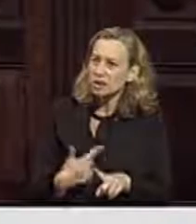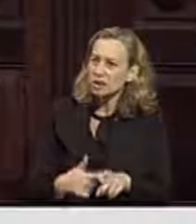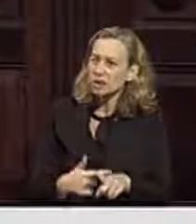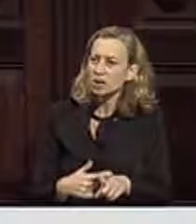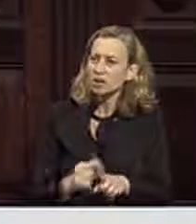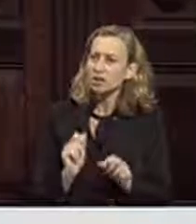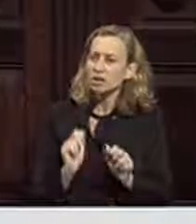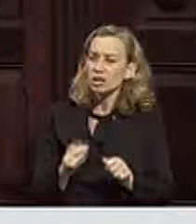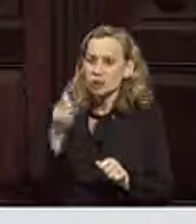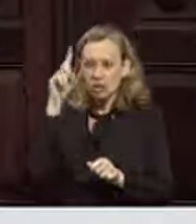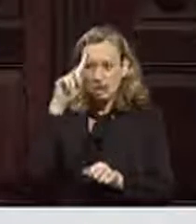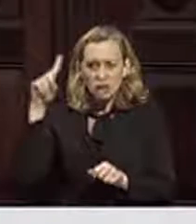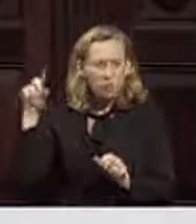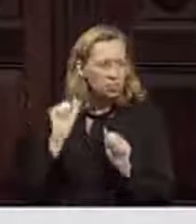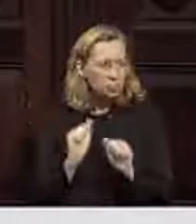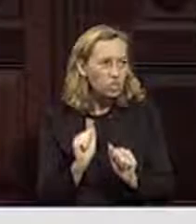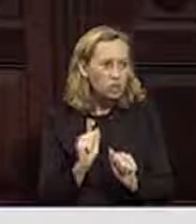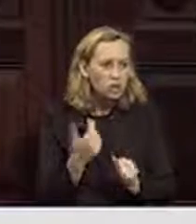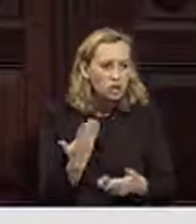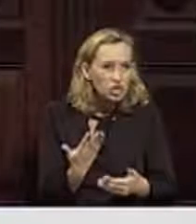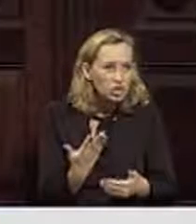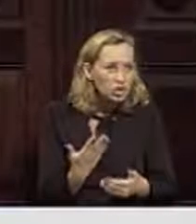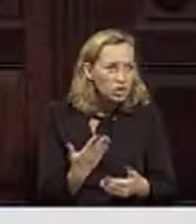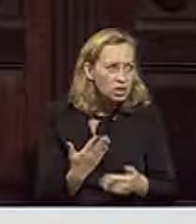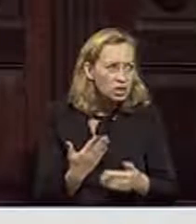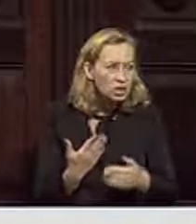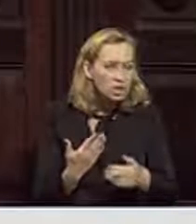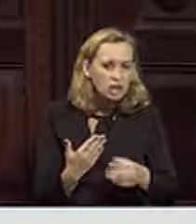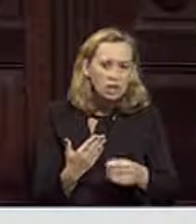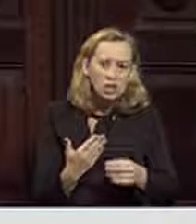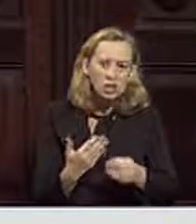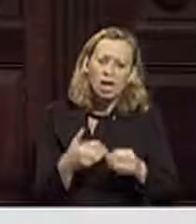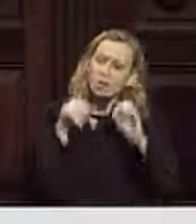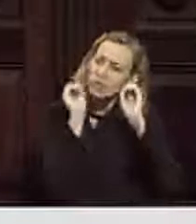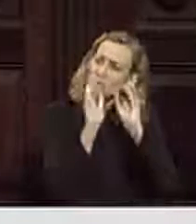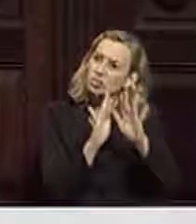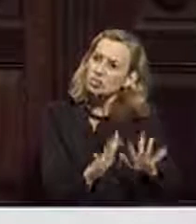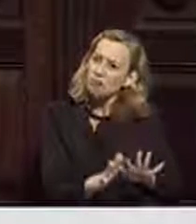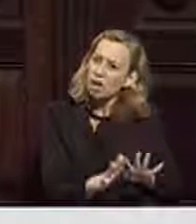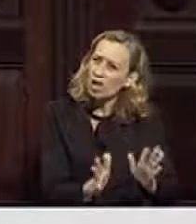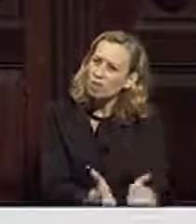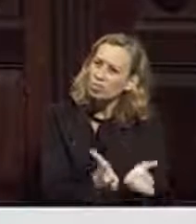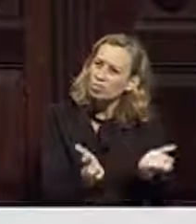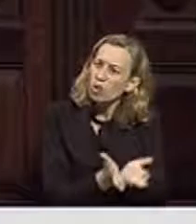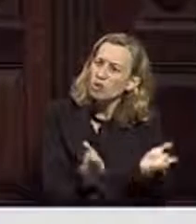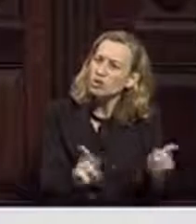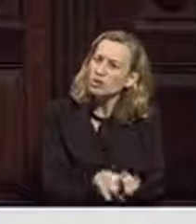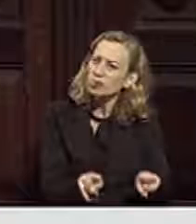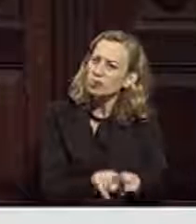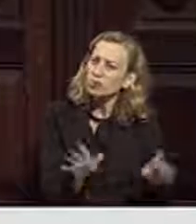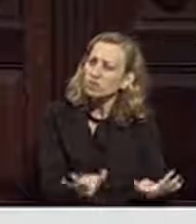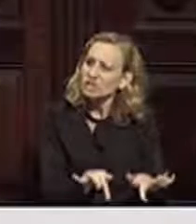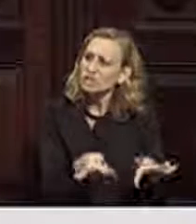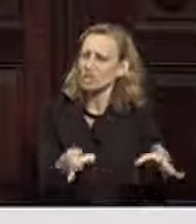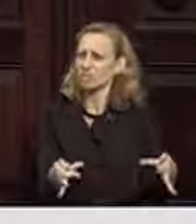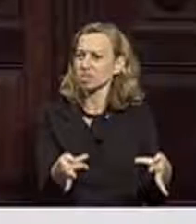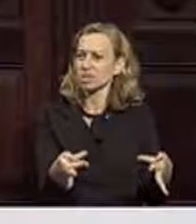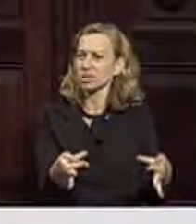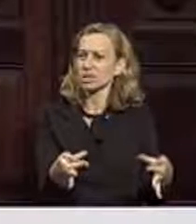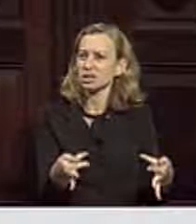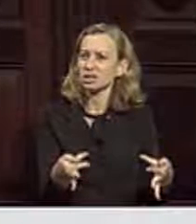exaltar a sensibilidade e a grandeza. Começou mal